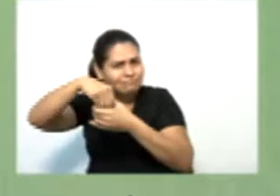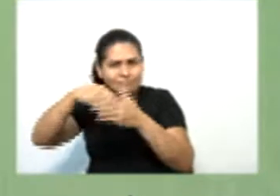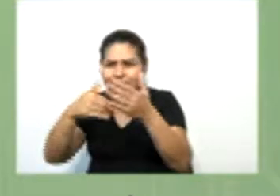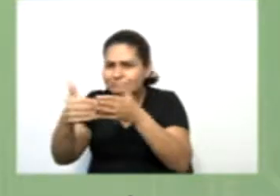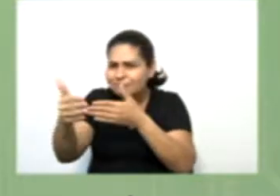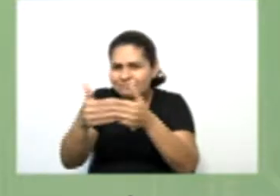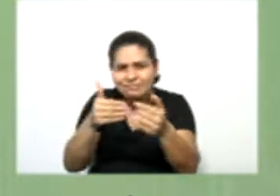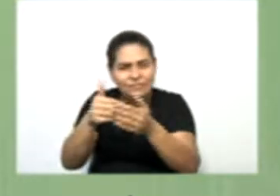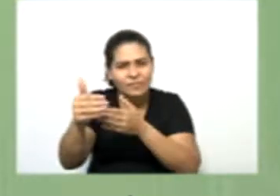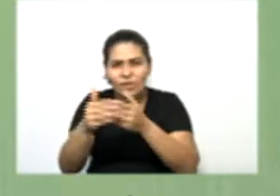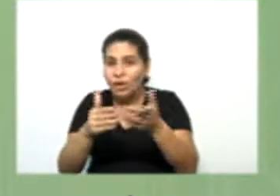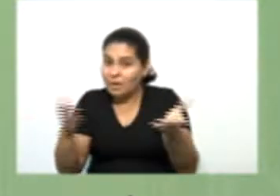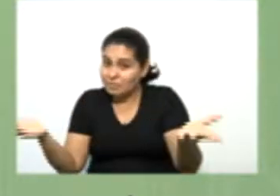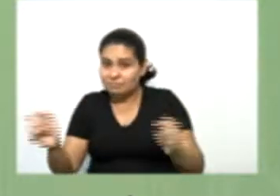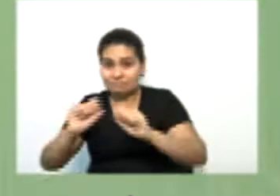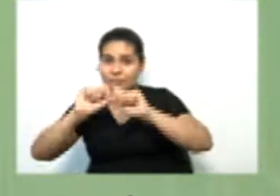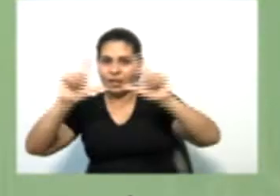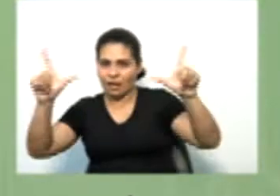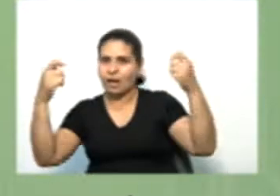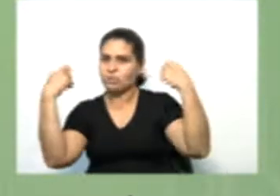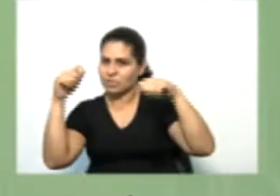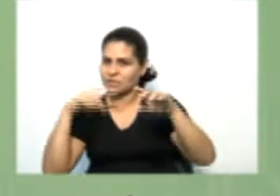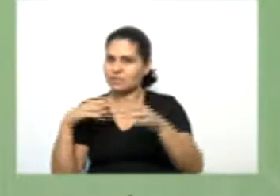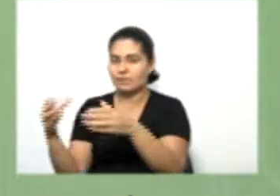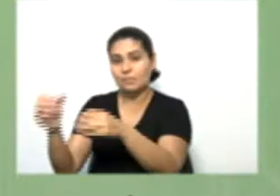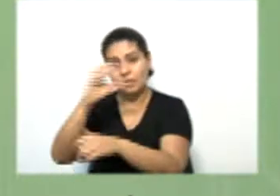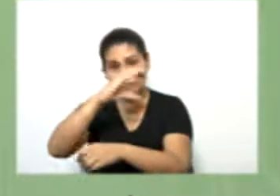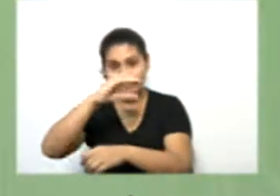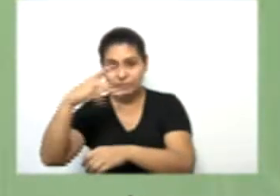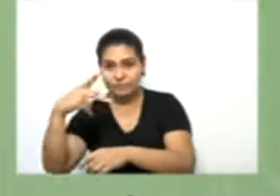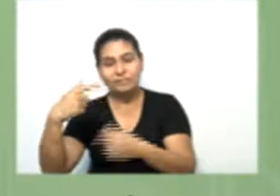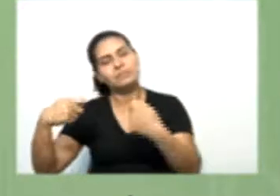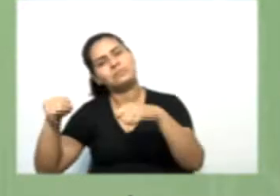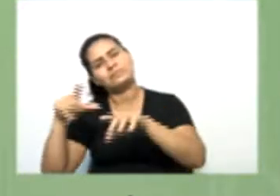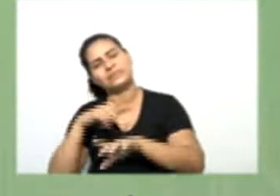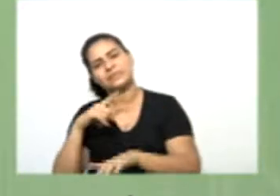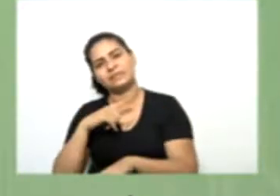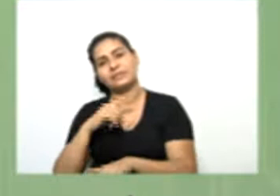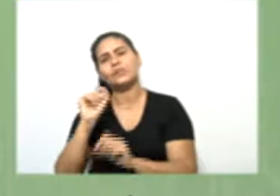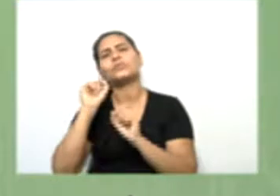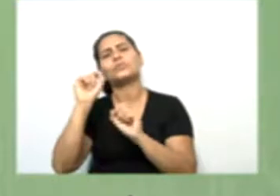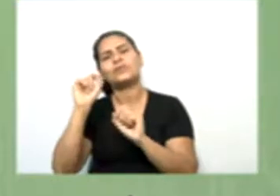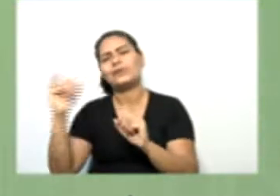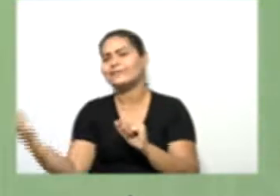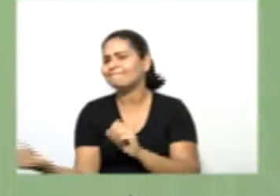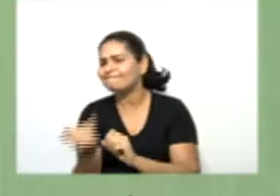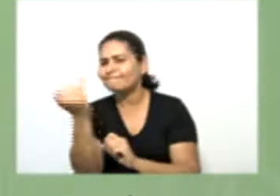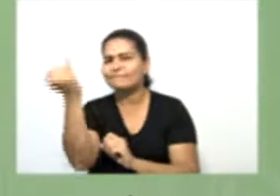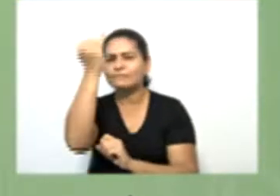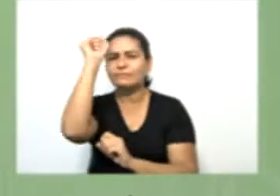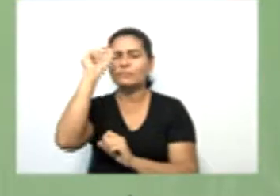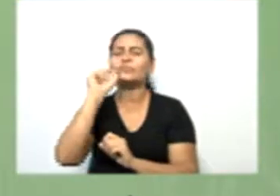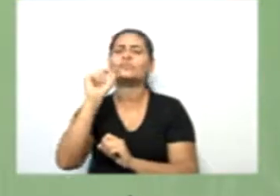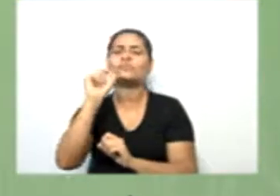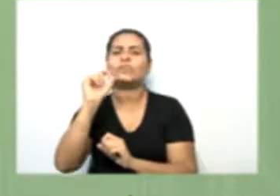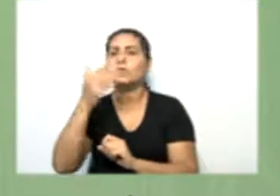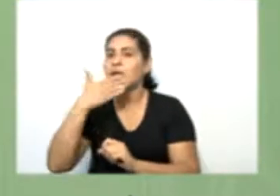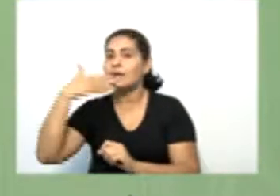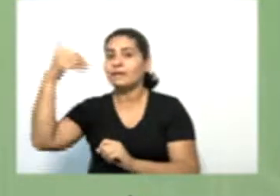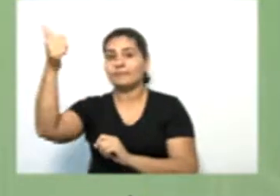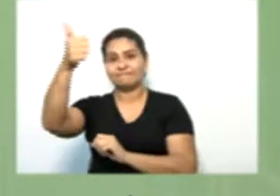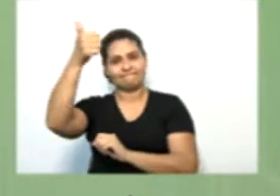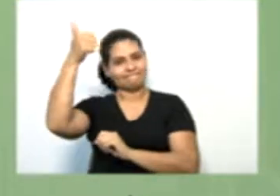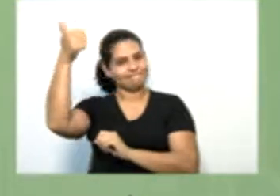qualquer organização, claro, também no cooperativismo, são necessárias e importantes. Quanto